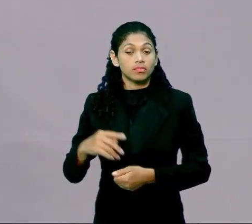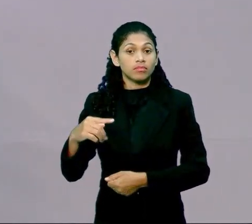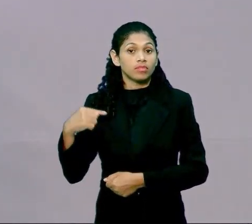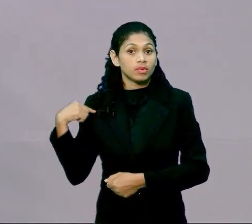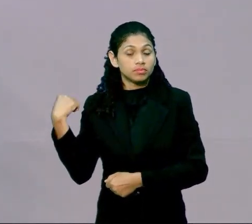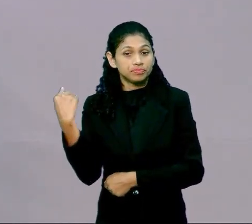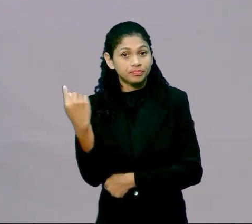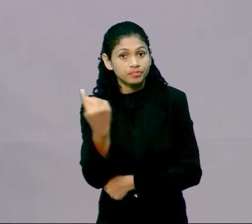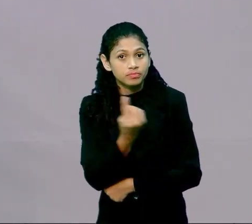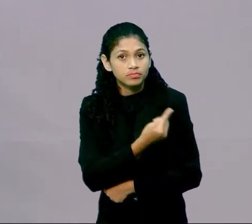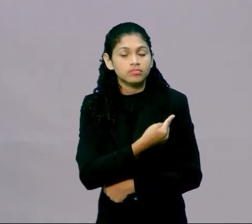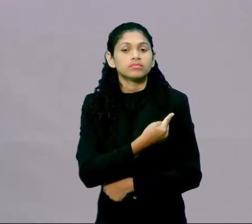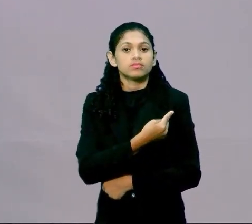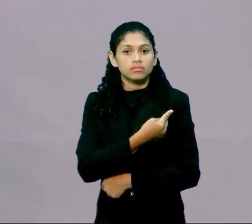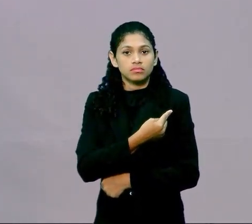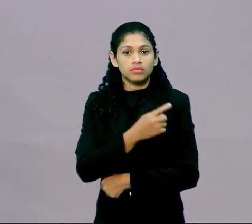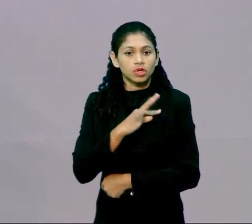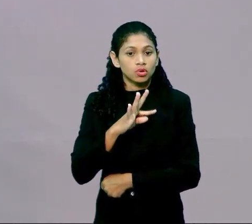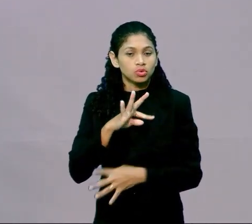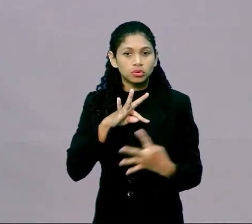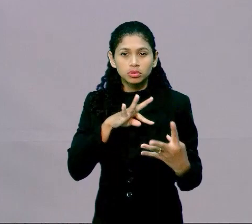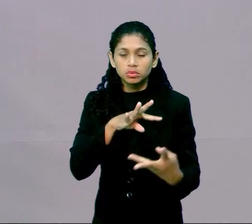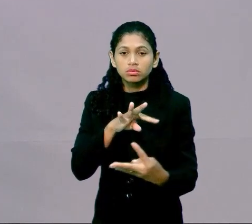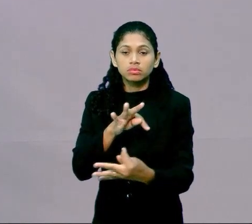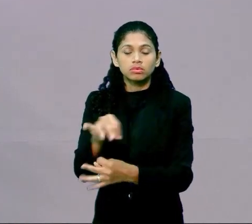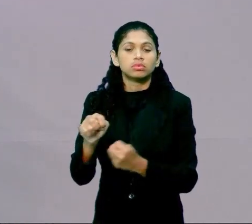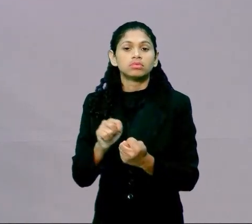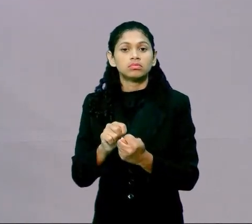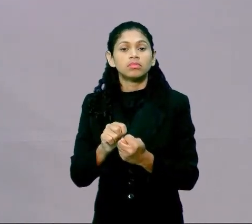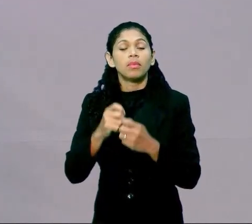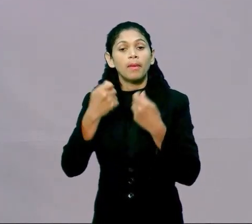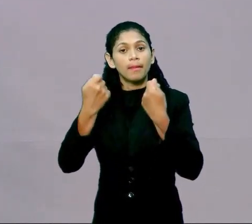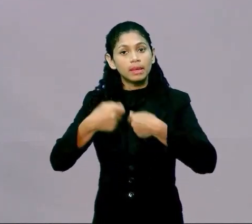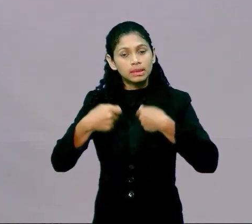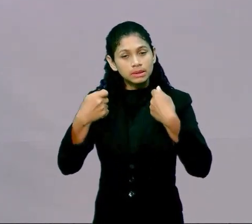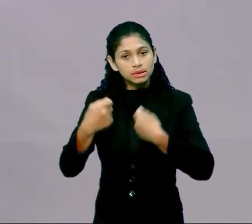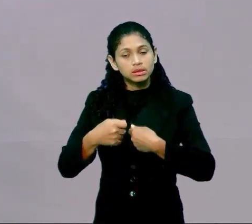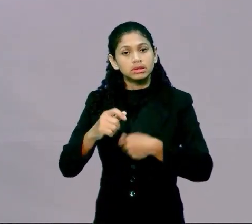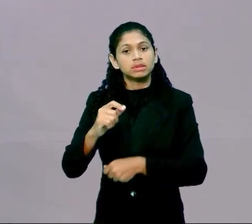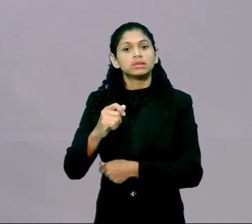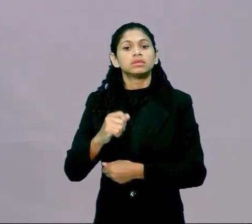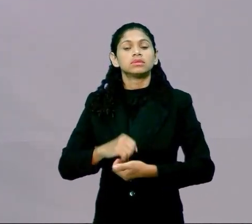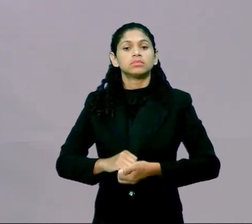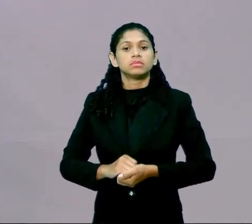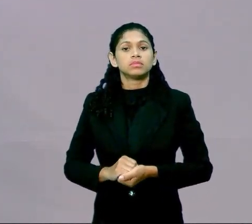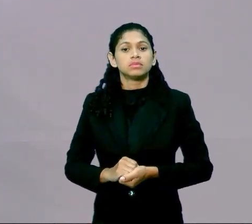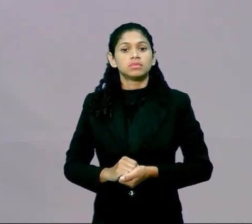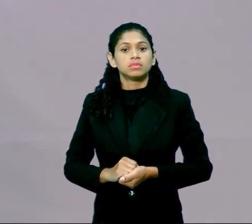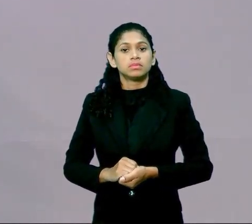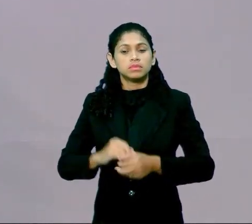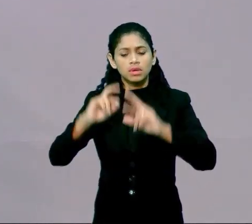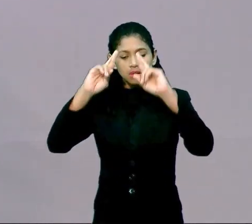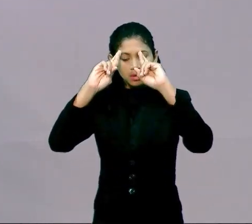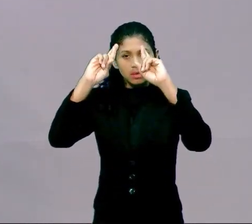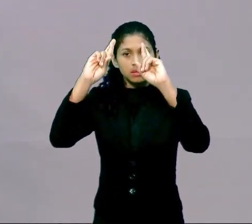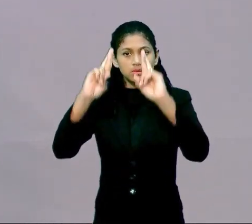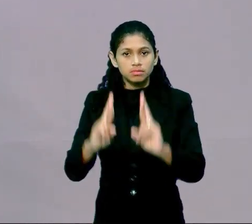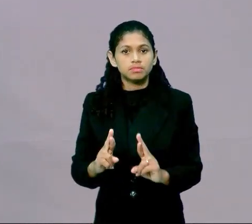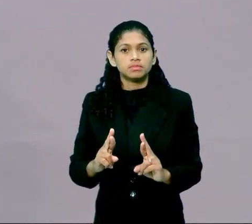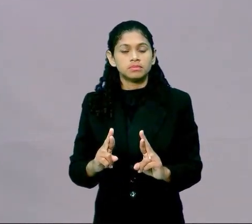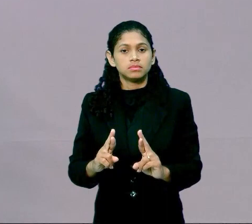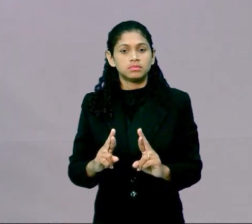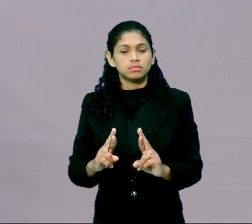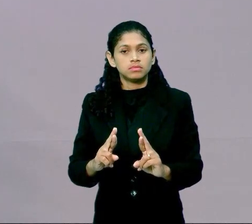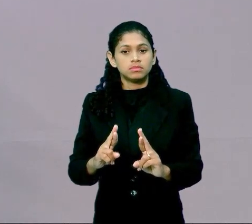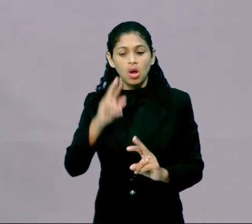nós, independente, como eu sempre coloco, dessas diferenças, precisamos respeitar